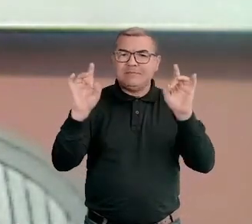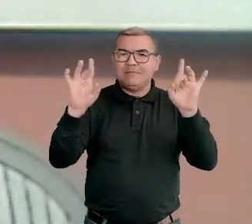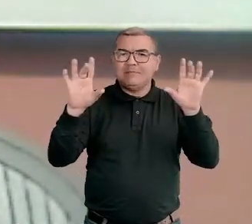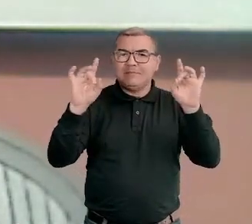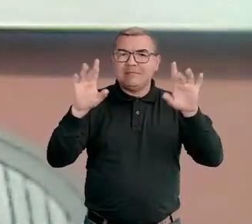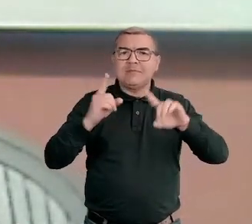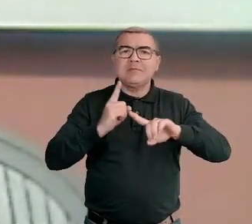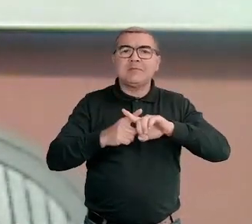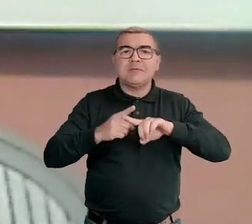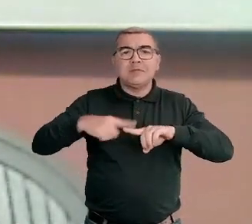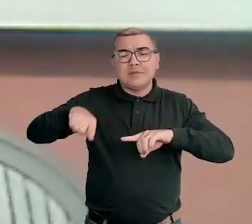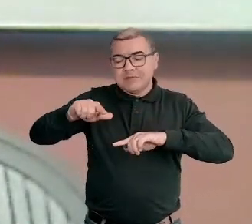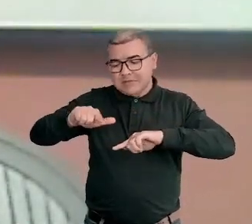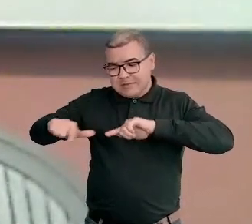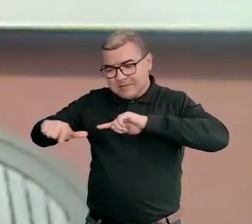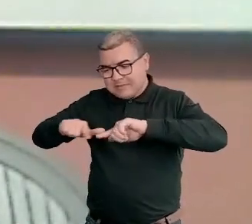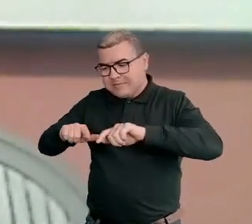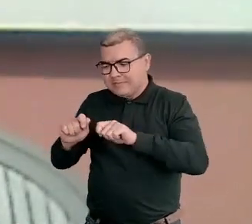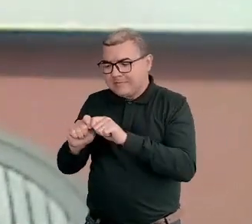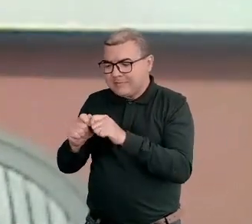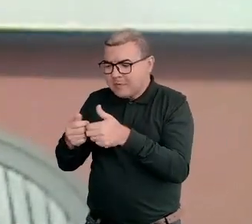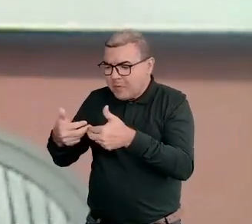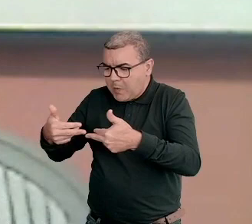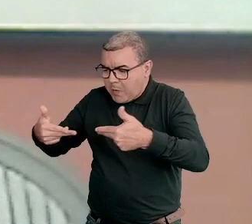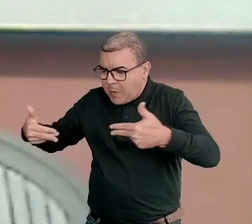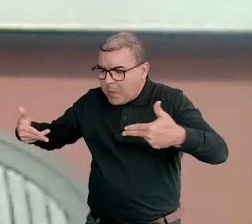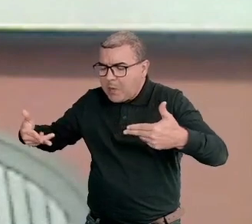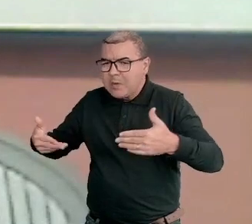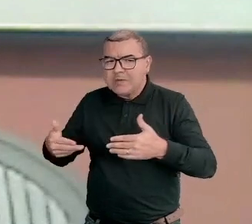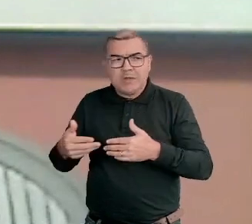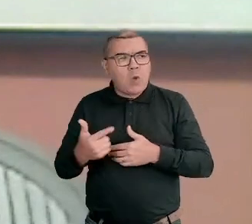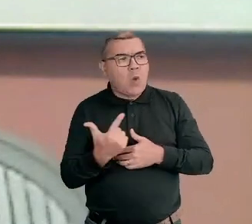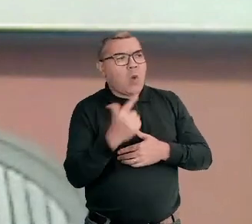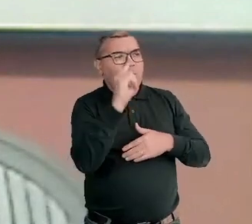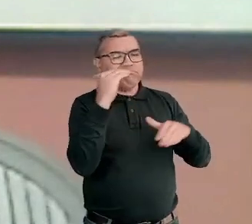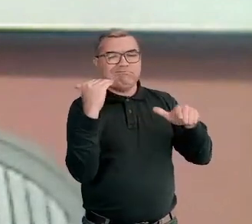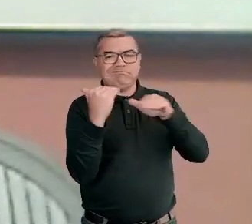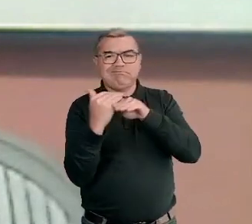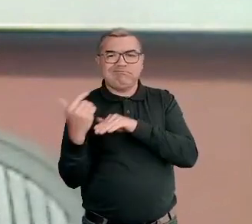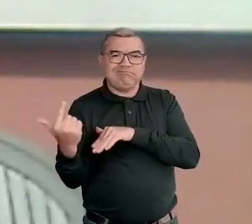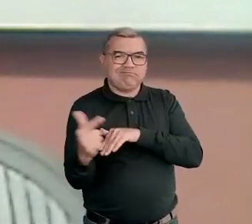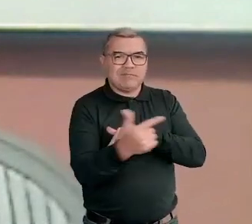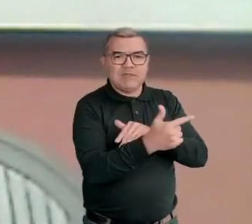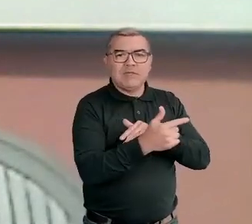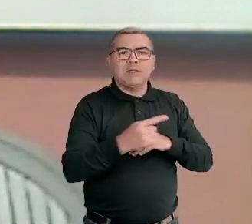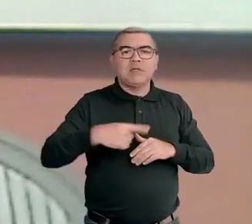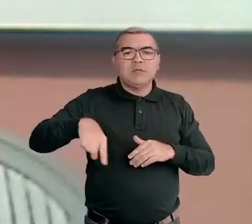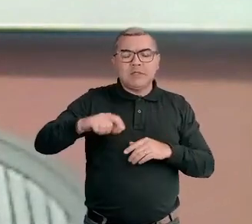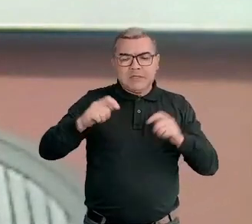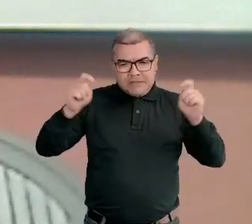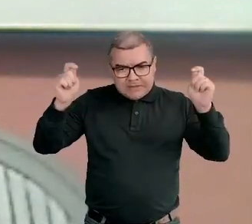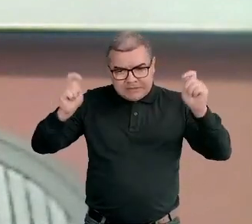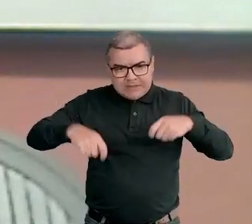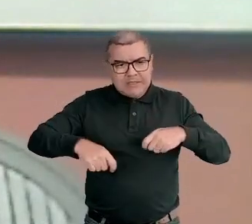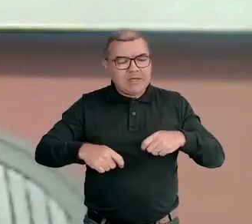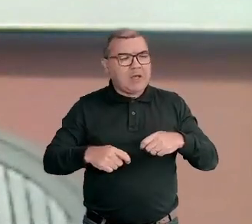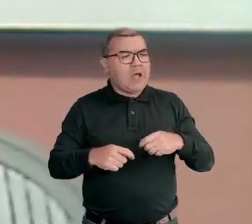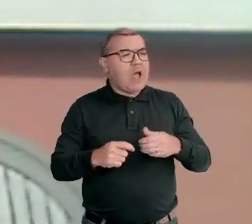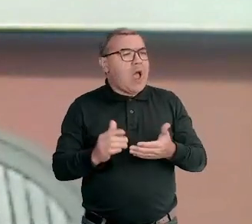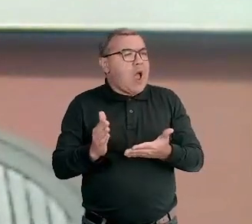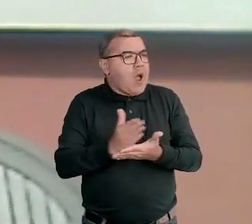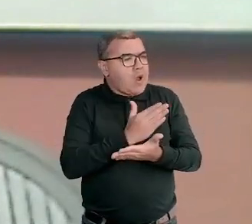porque a singularidade do que nós fazemos permite que nós rompamos, né, certos paradigmas